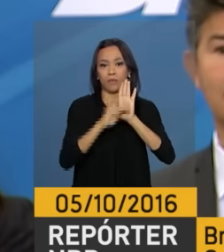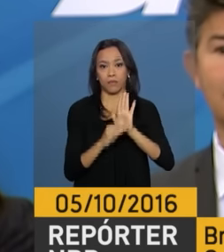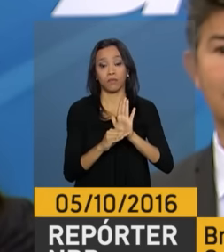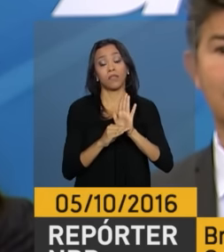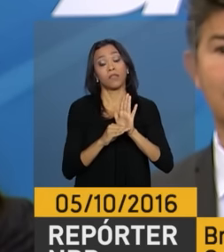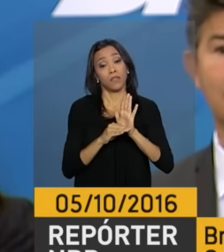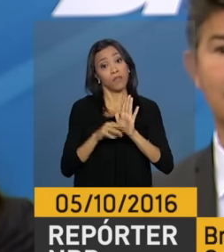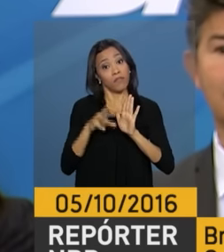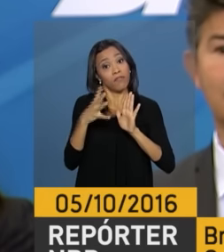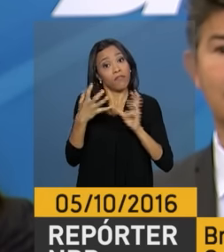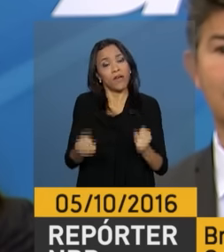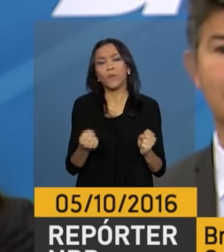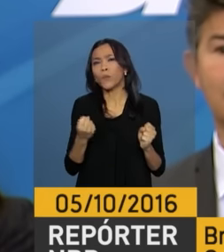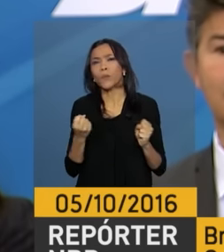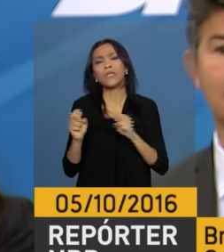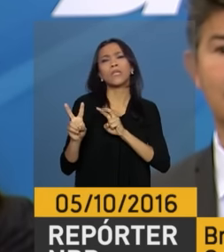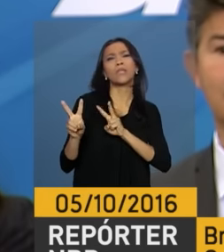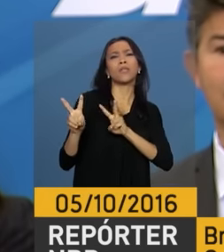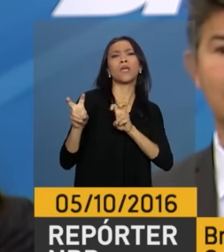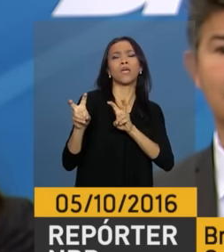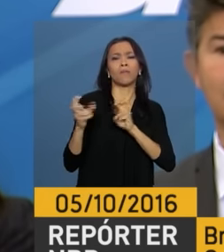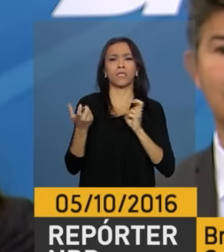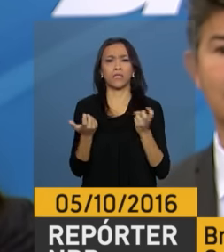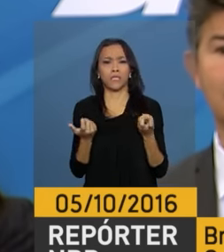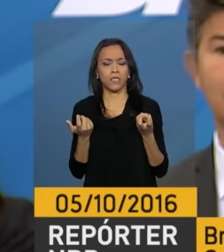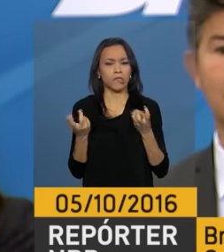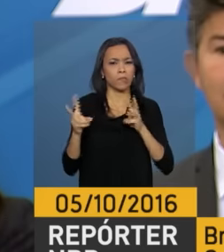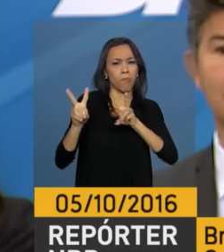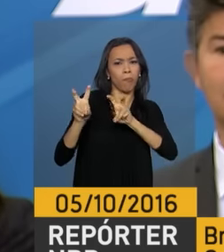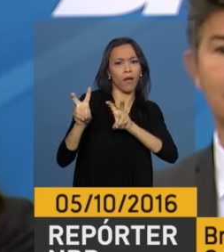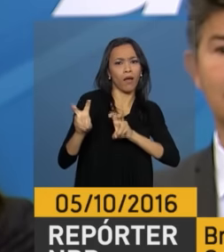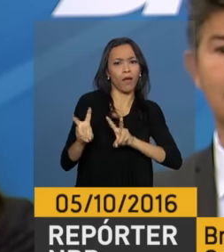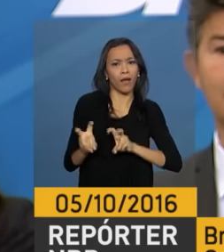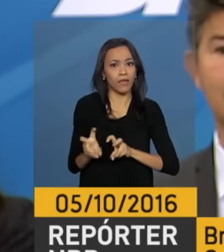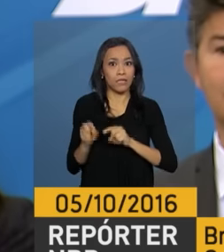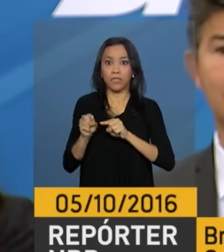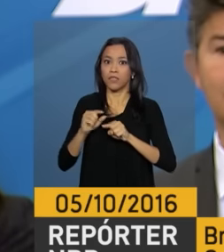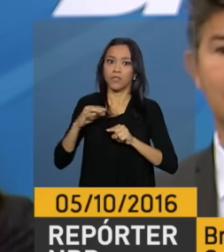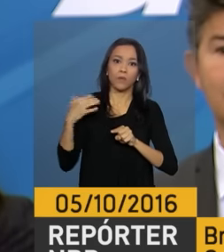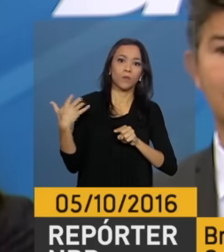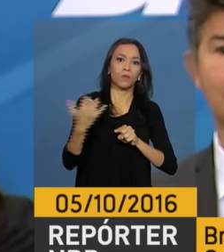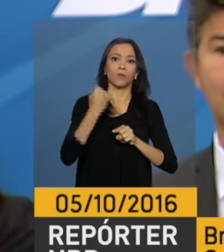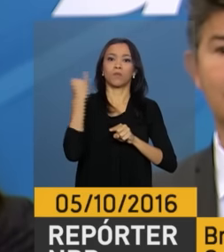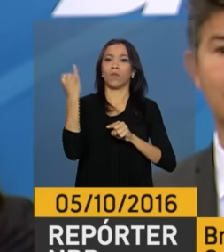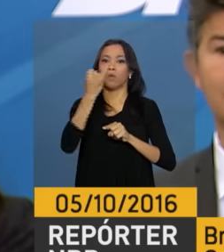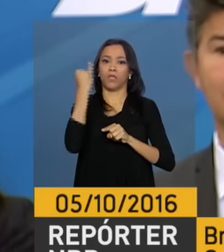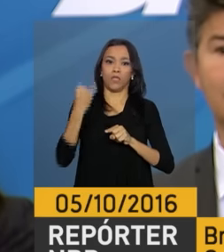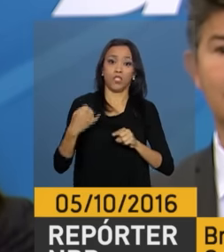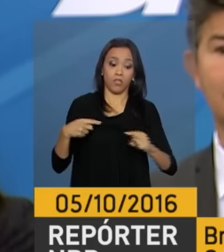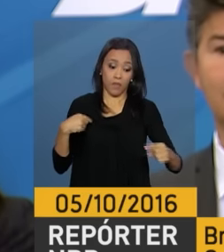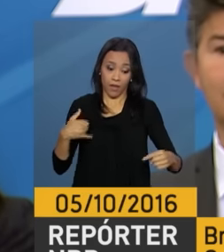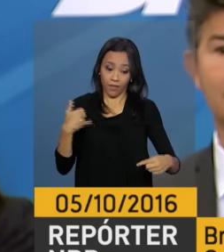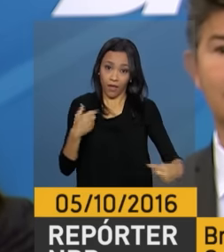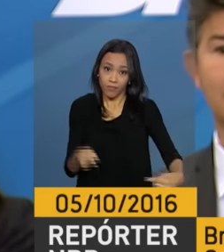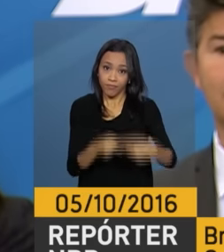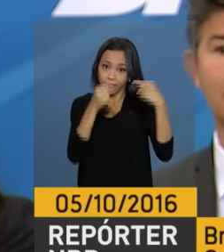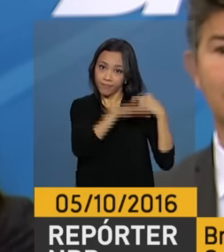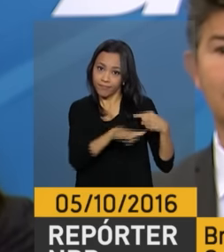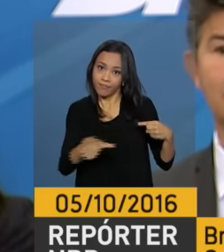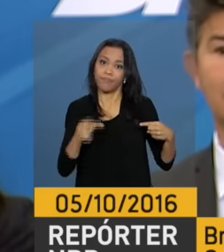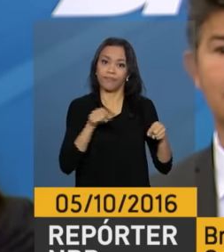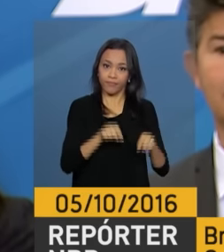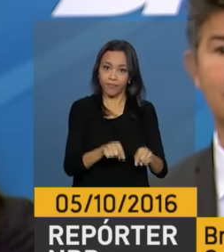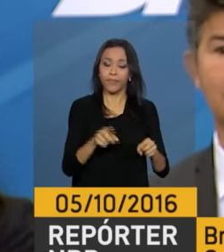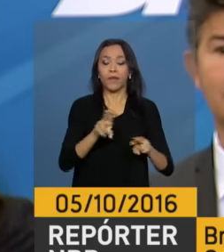aderiram por trabalhar temas que causam impactos muito significativos nos primeiros anos de vida. Portanto, constituiremos um comitê gestor